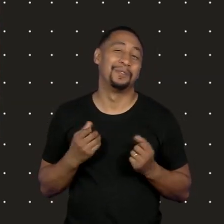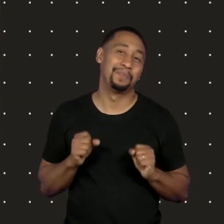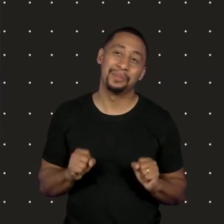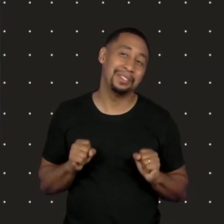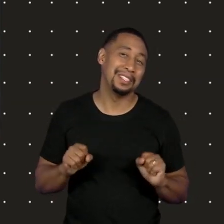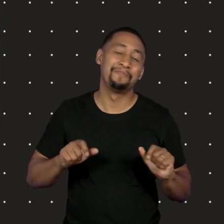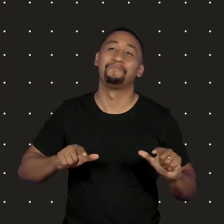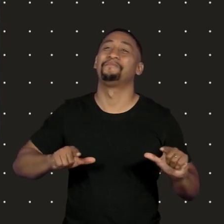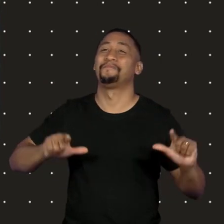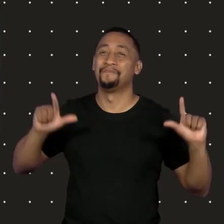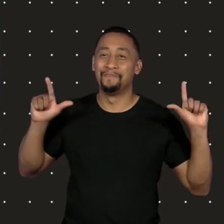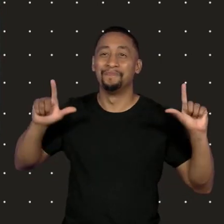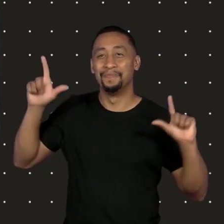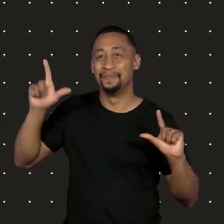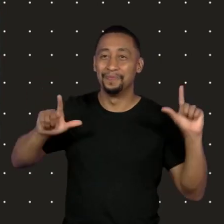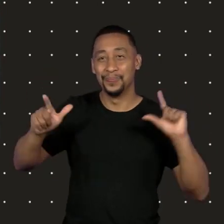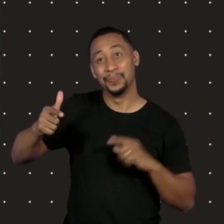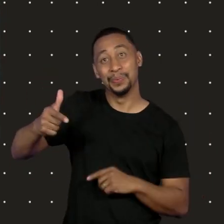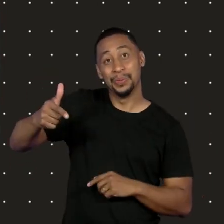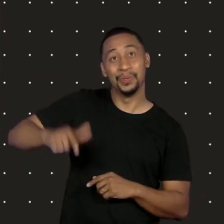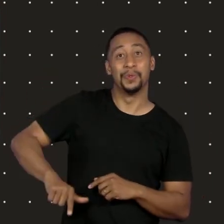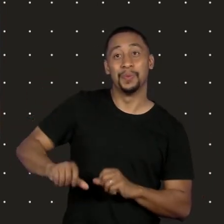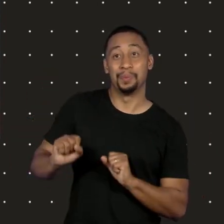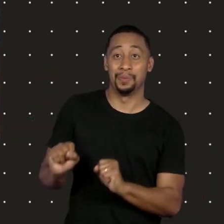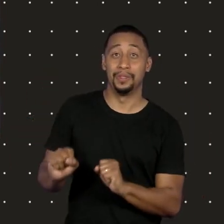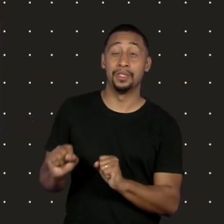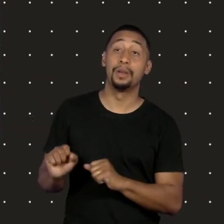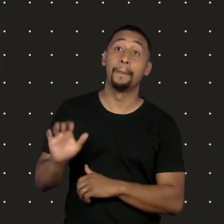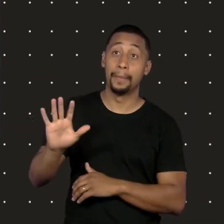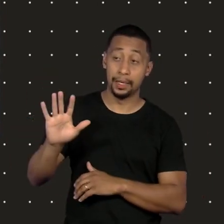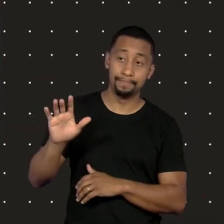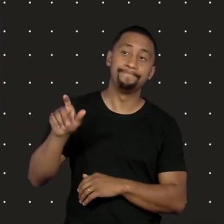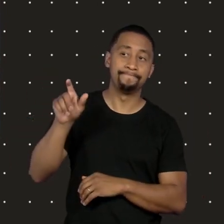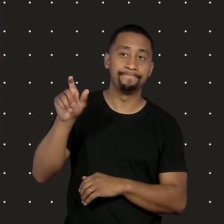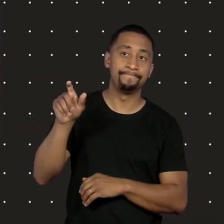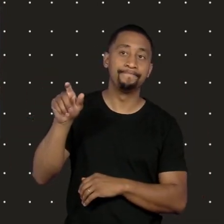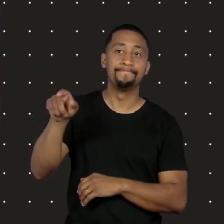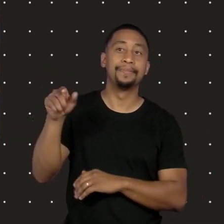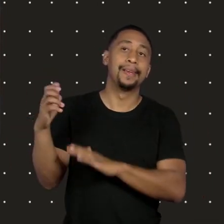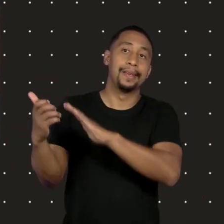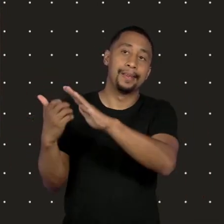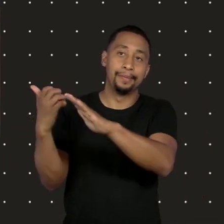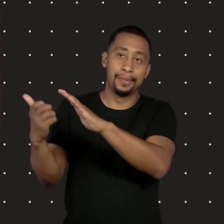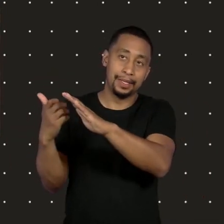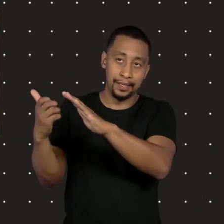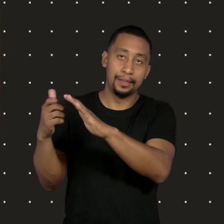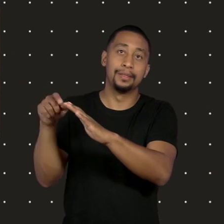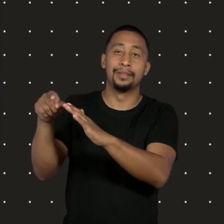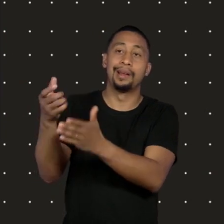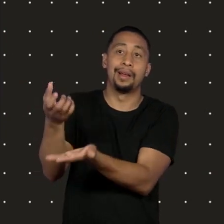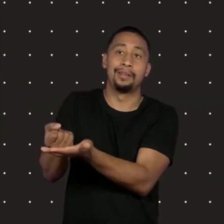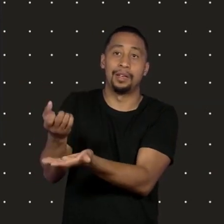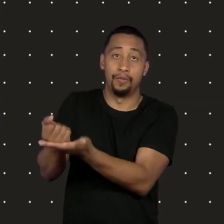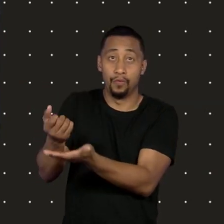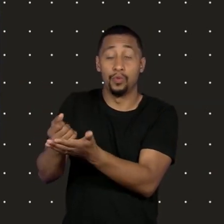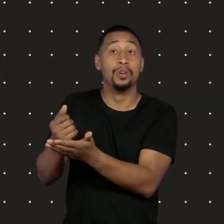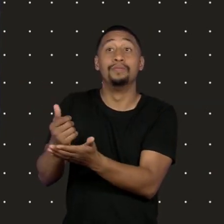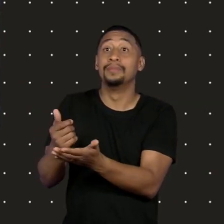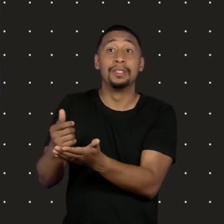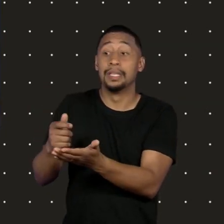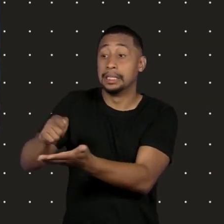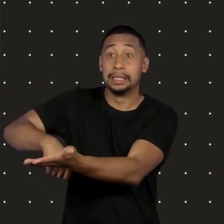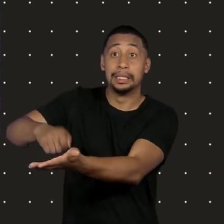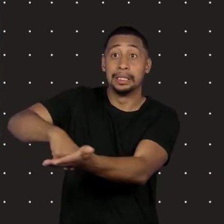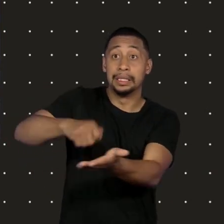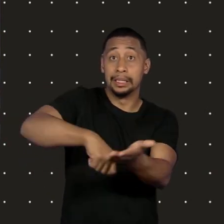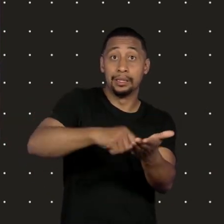exibido. Mas a produtora que estava a fazer isso não pegou as autorizações com os artistas todos e, portanto, agora